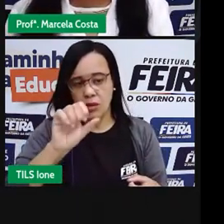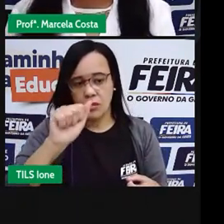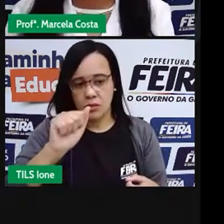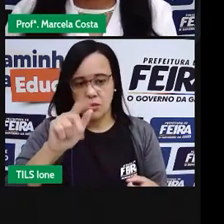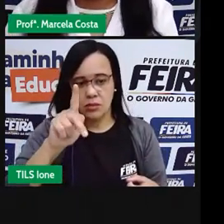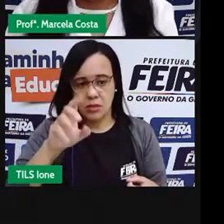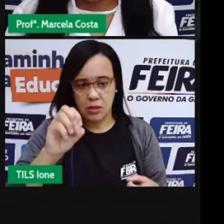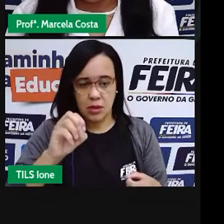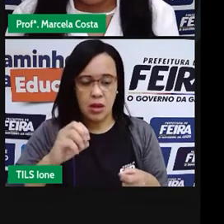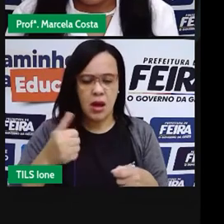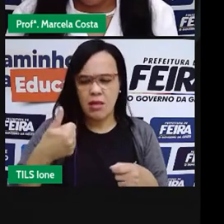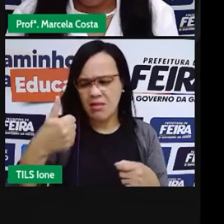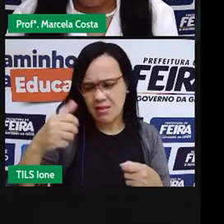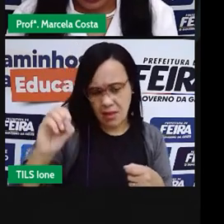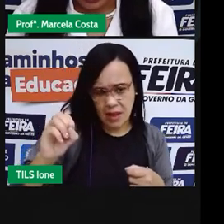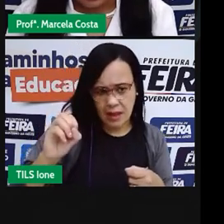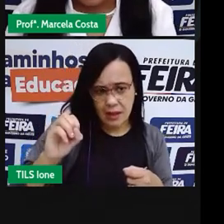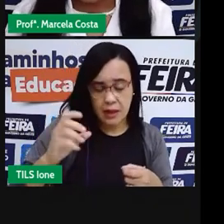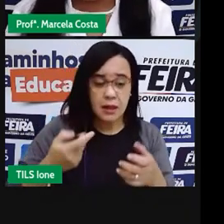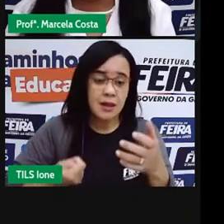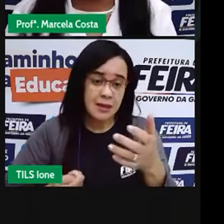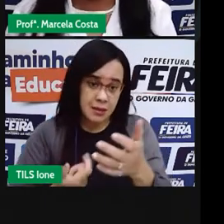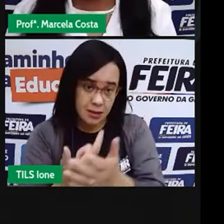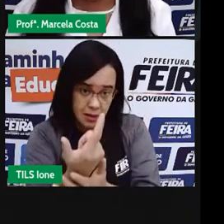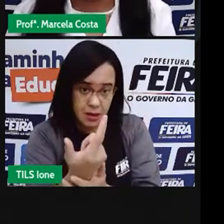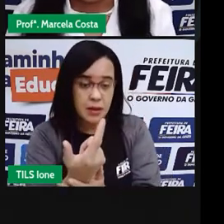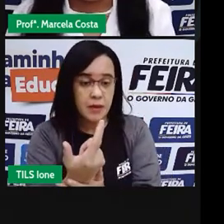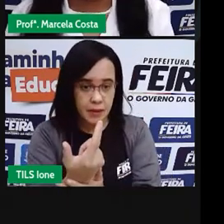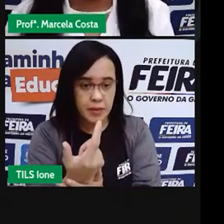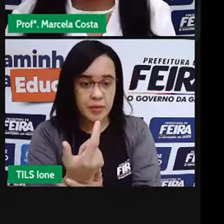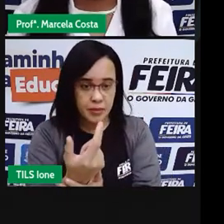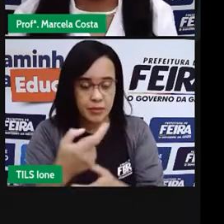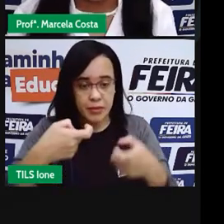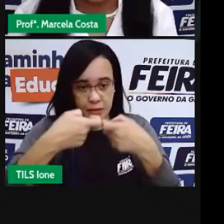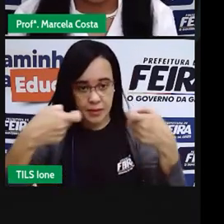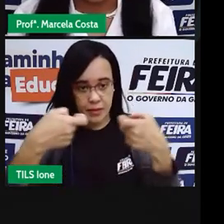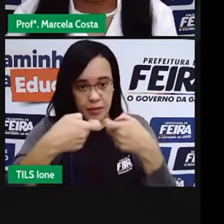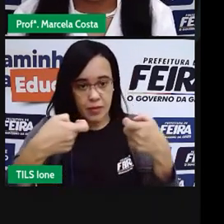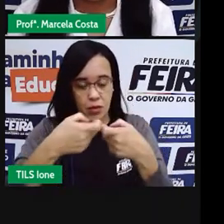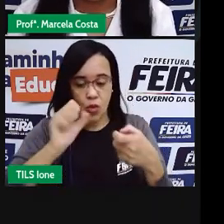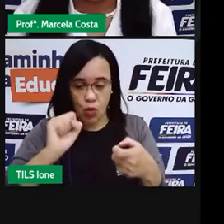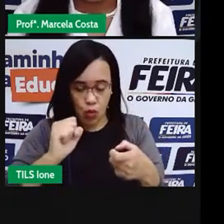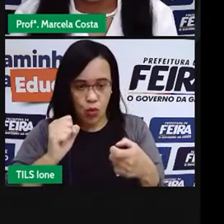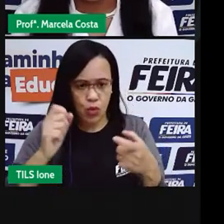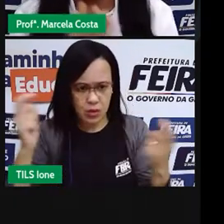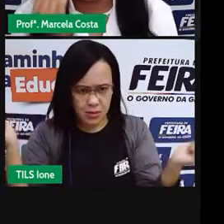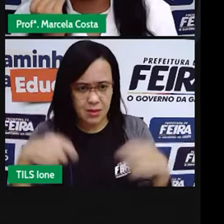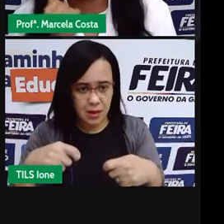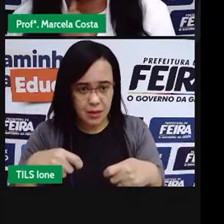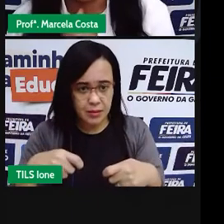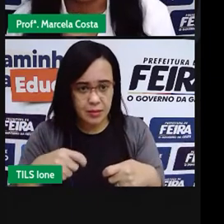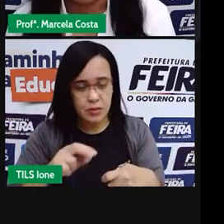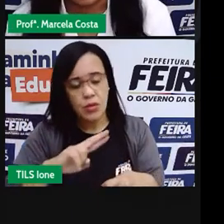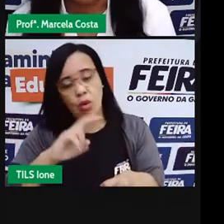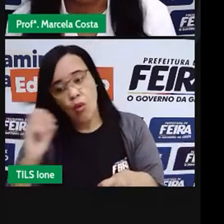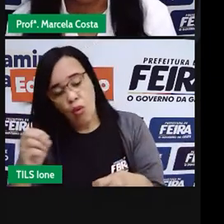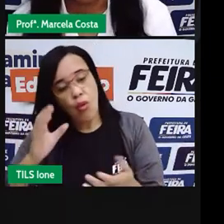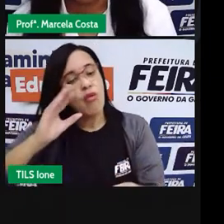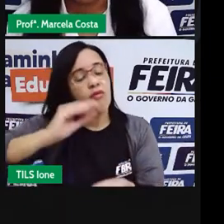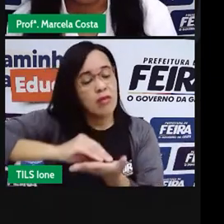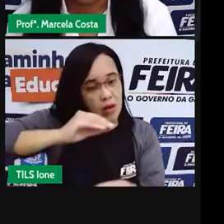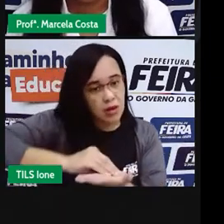Você acha que é suficiente para ele comprar esse par de meias que custa 8? Ou será que vai